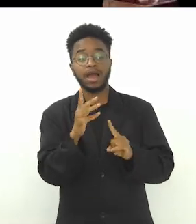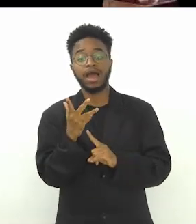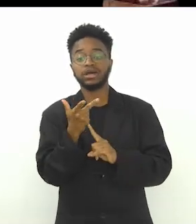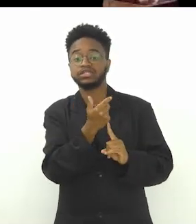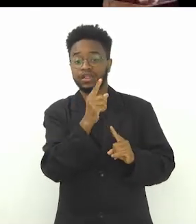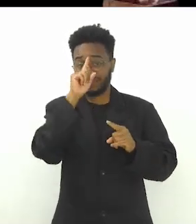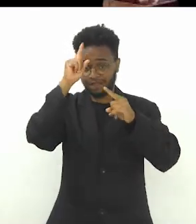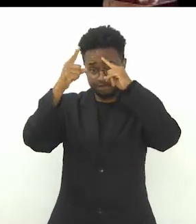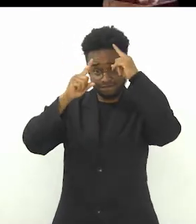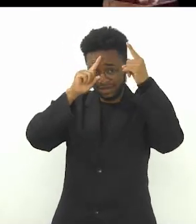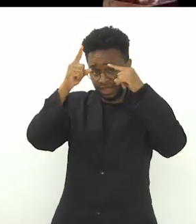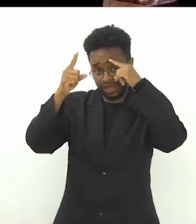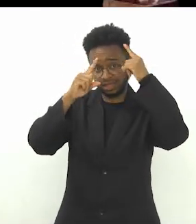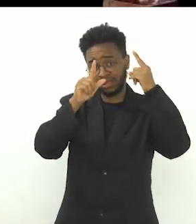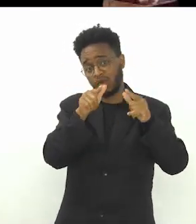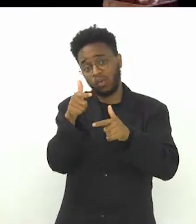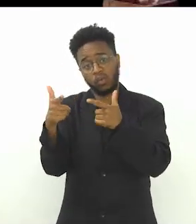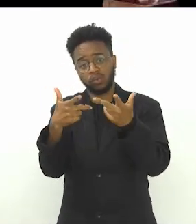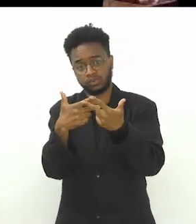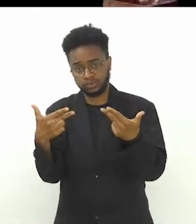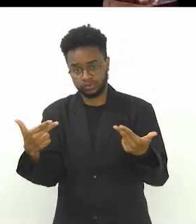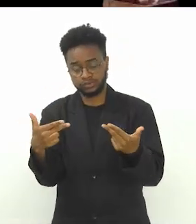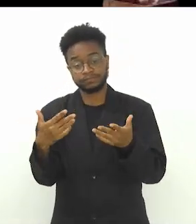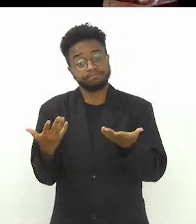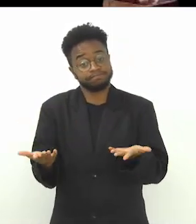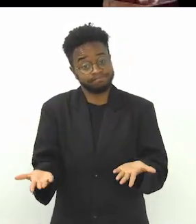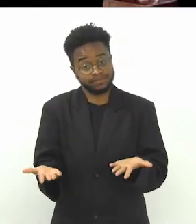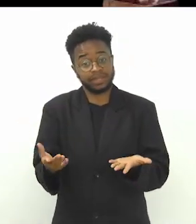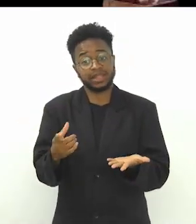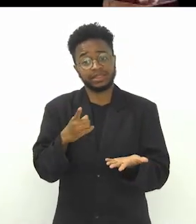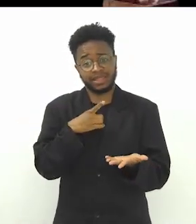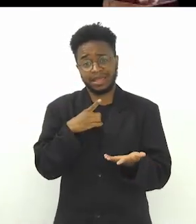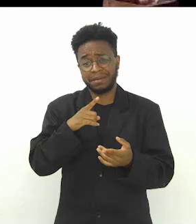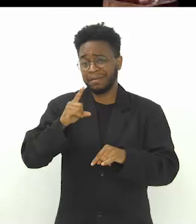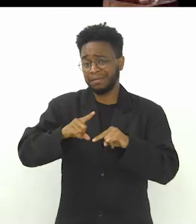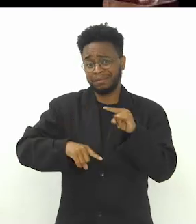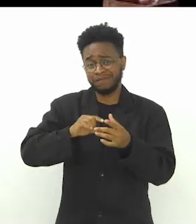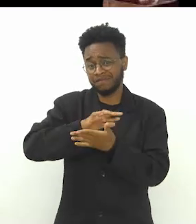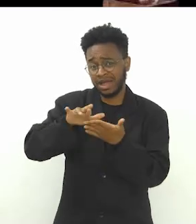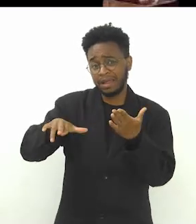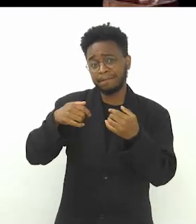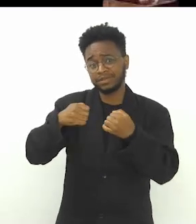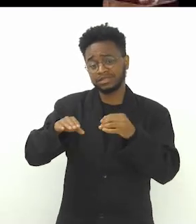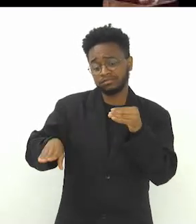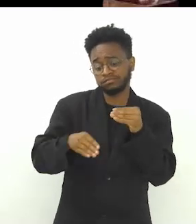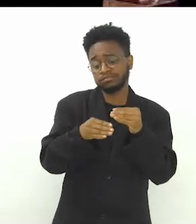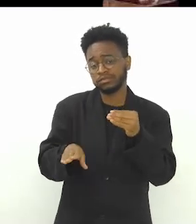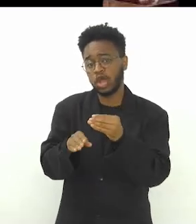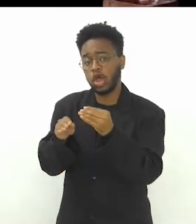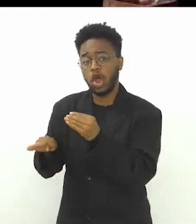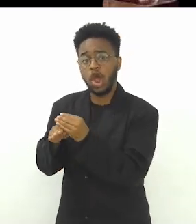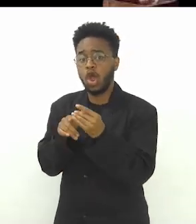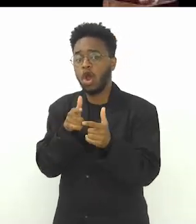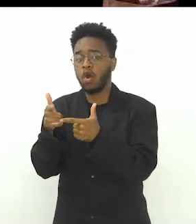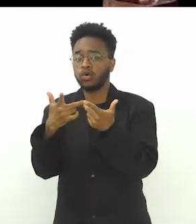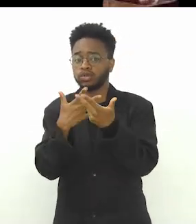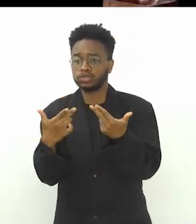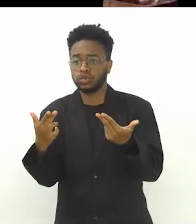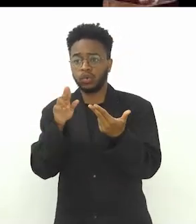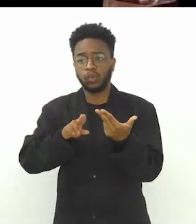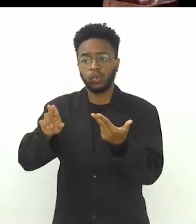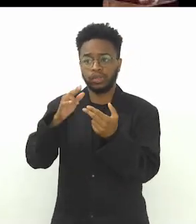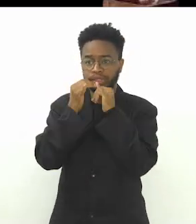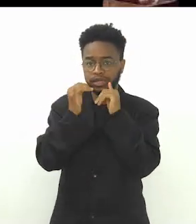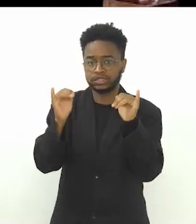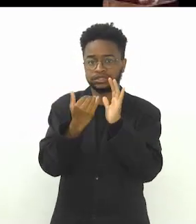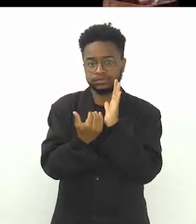vão inventando mais e mais coisas. Então assim, você tem tantos efeitos que também tem outros equipamentos que